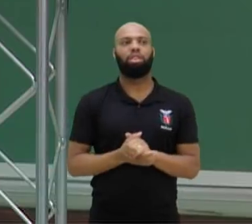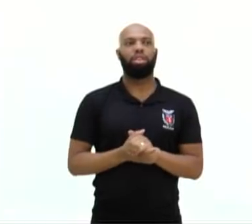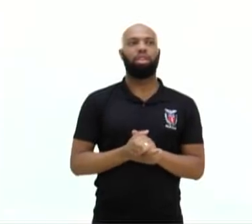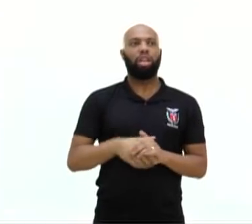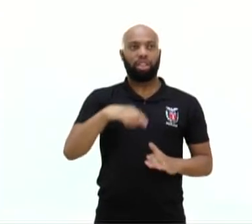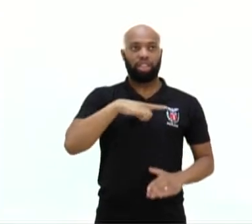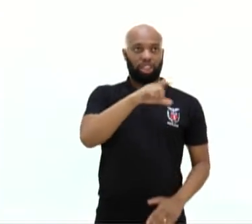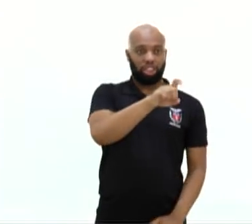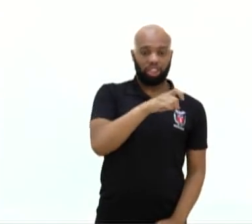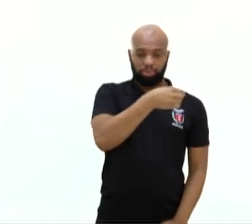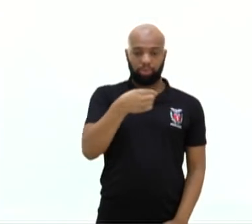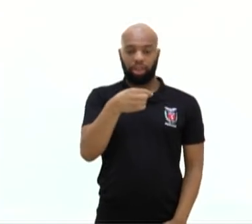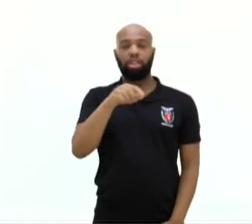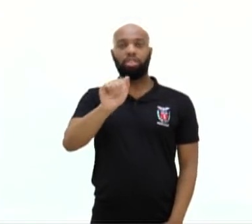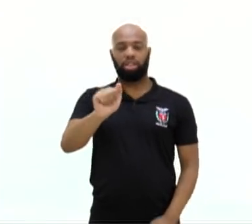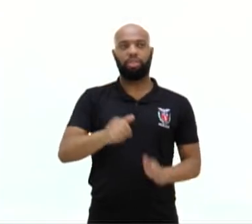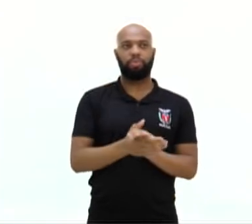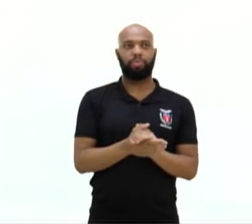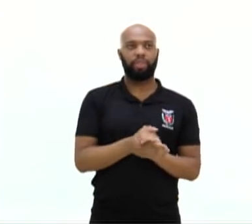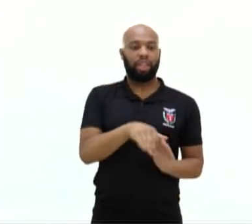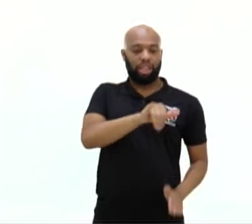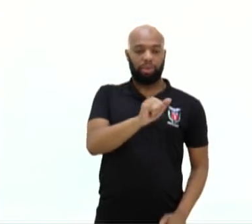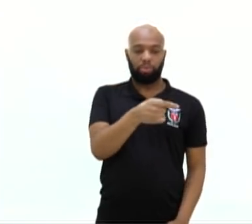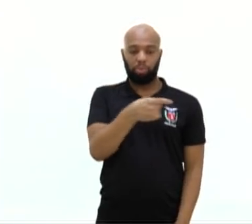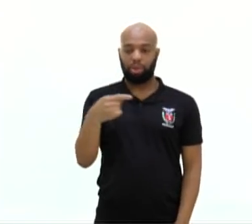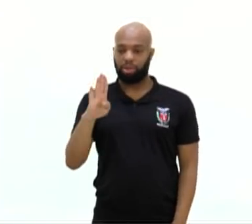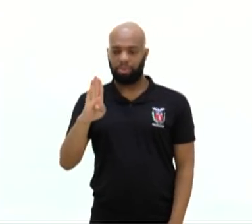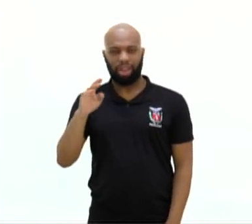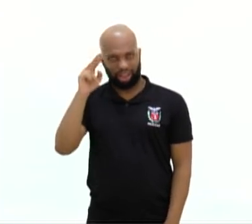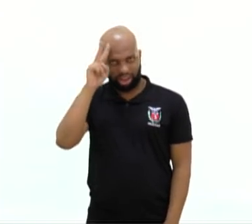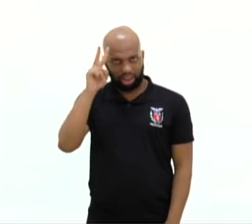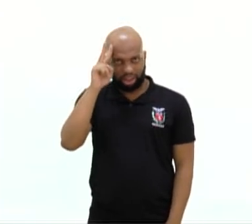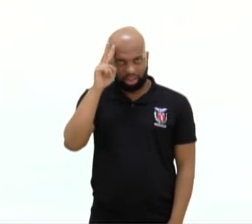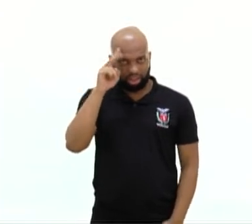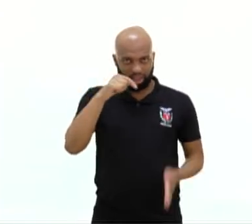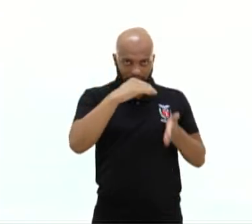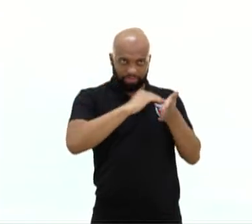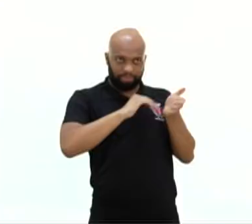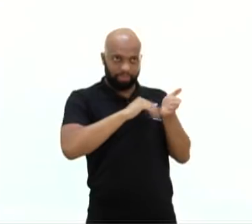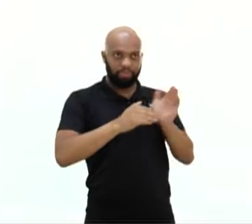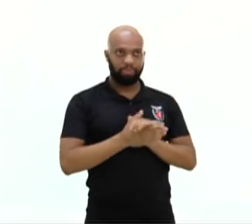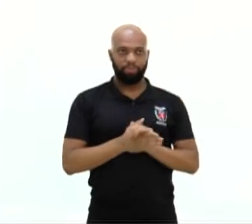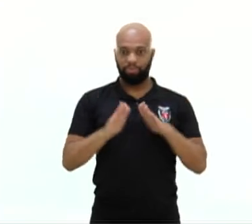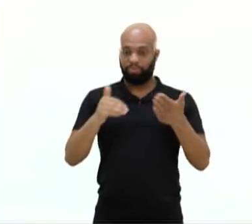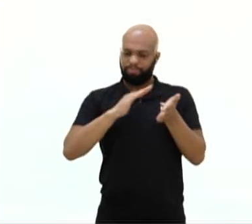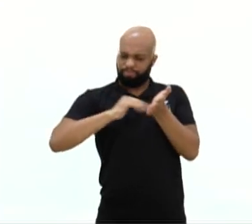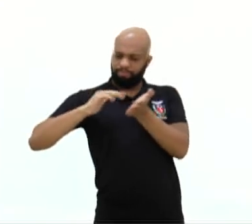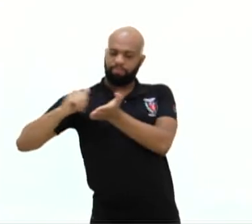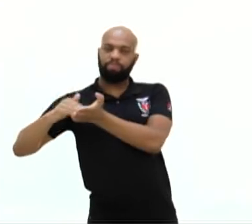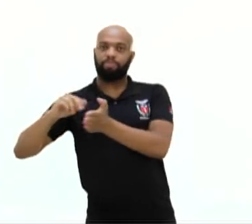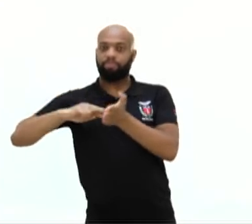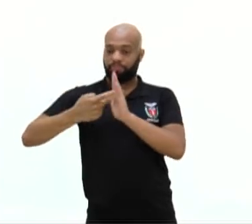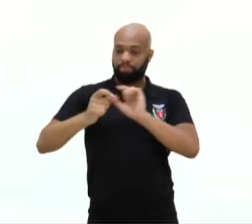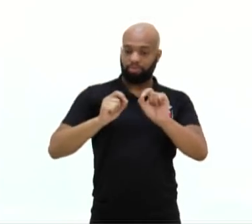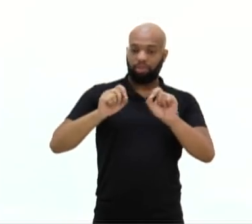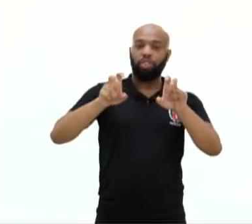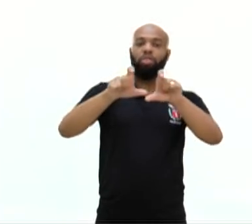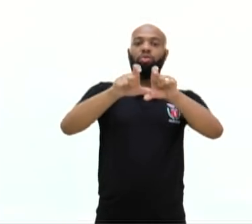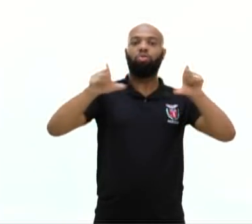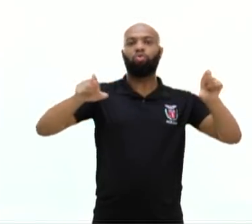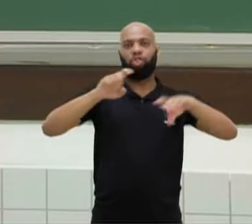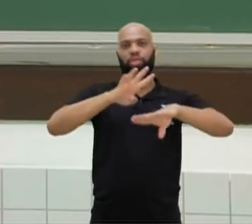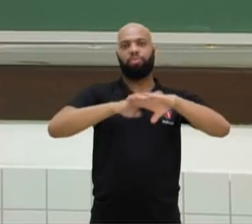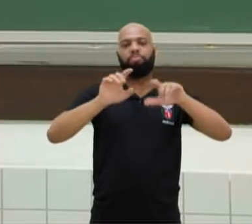da diferença? Y menos o B, lembra da diferença? Essa diferença é que permite a construção da forma.